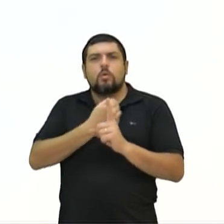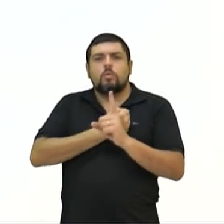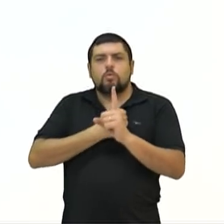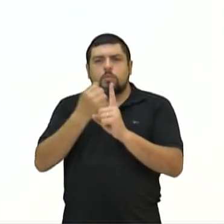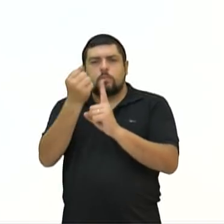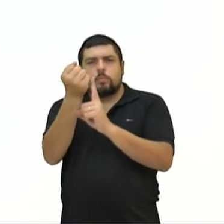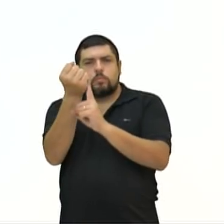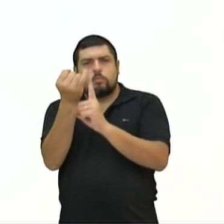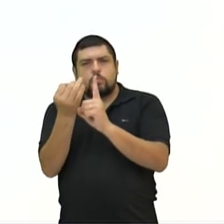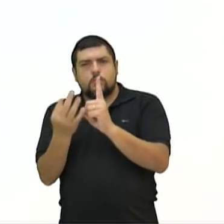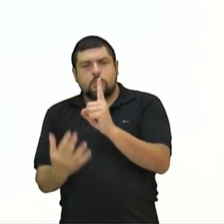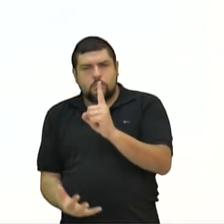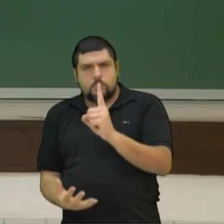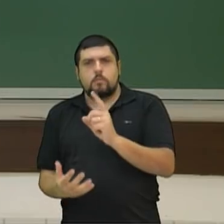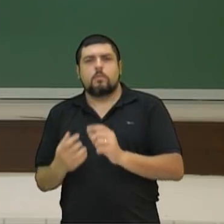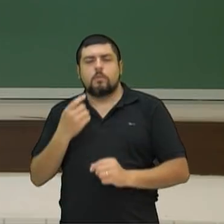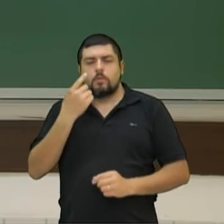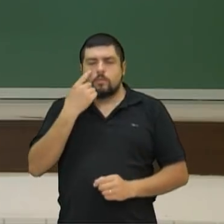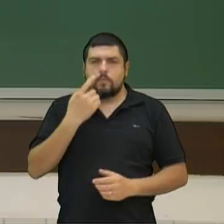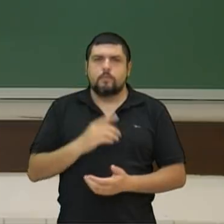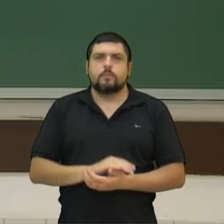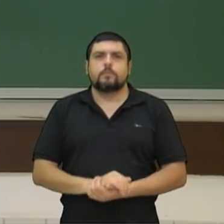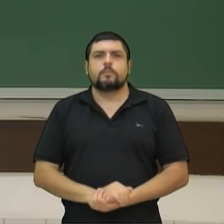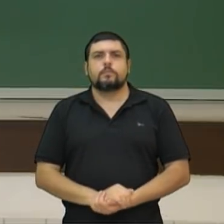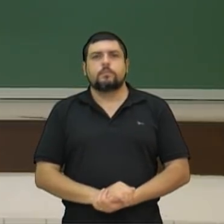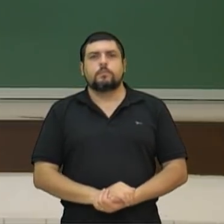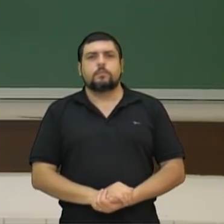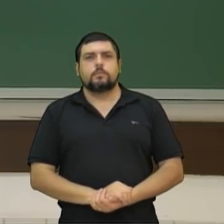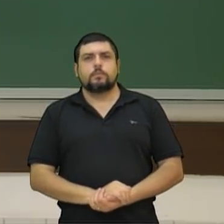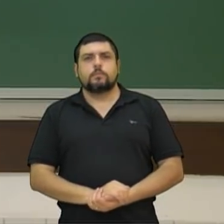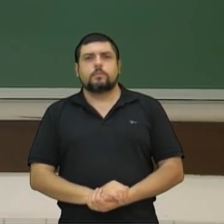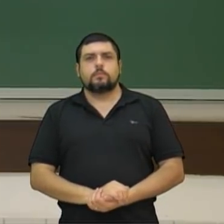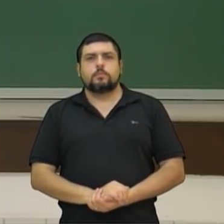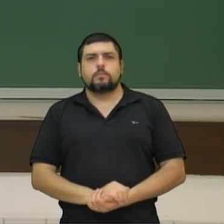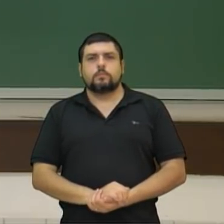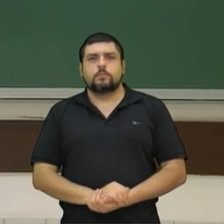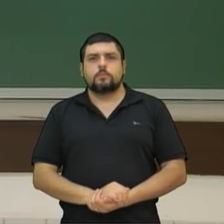primos, tá? O que eu vou fazer aqui? Vou decompor o 32.